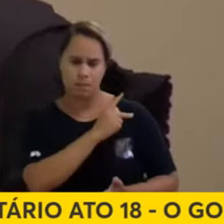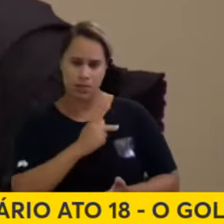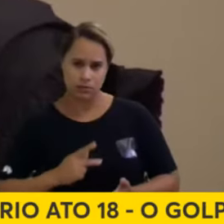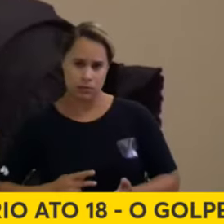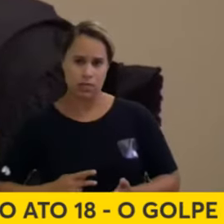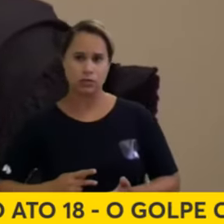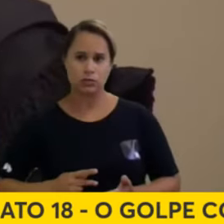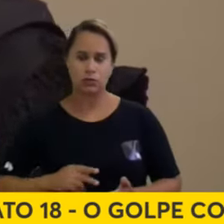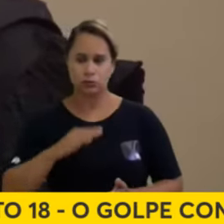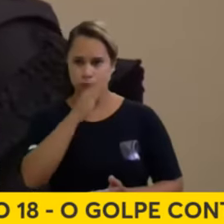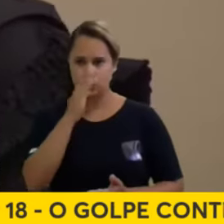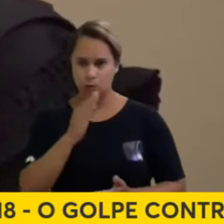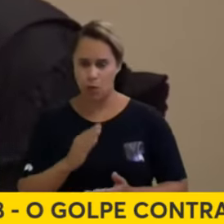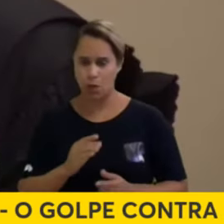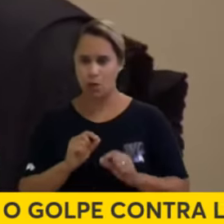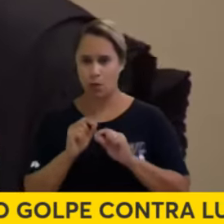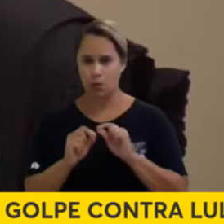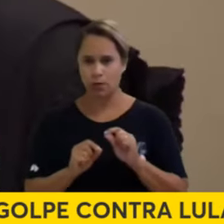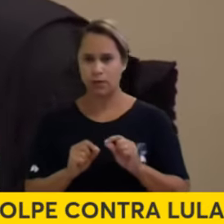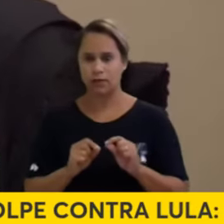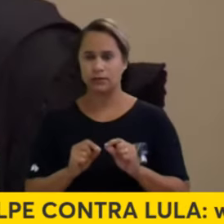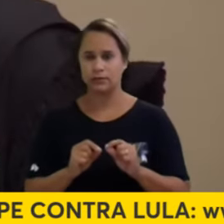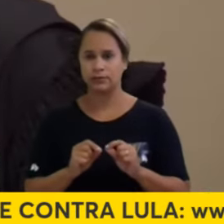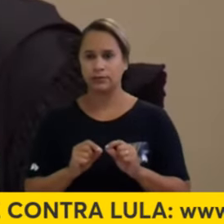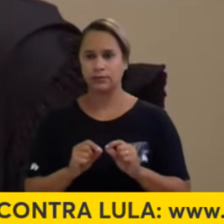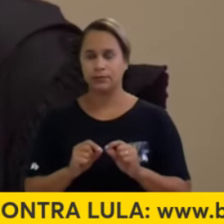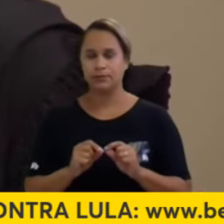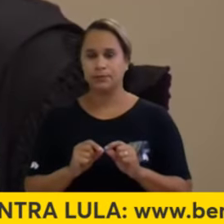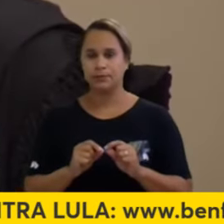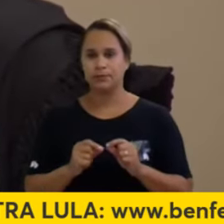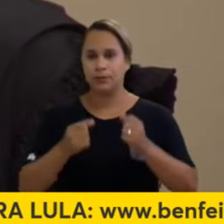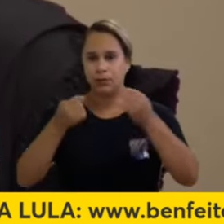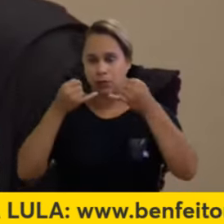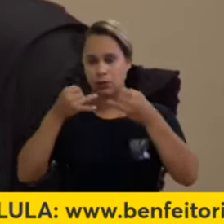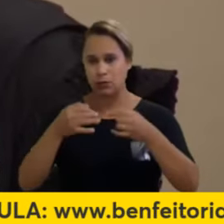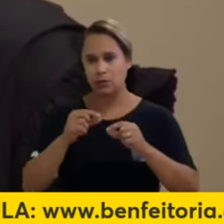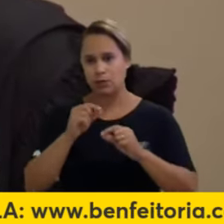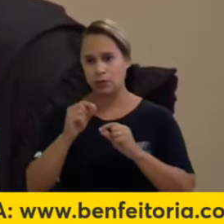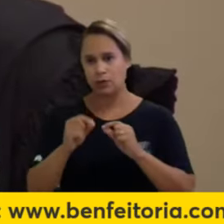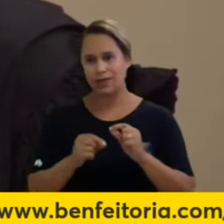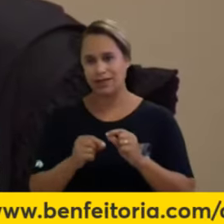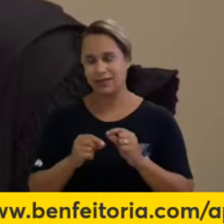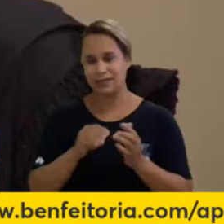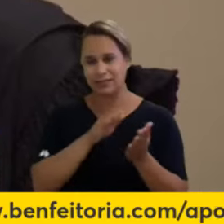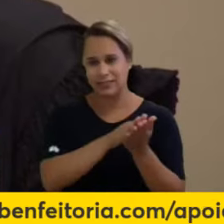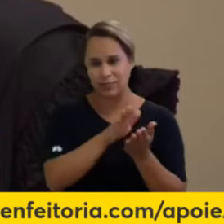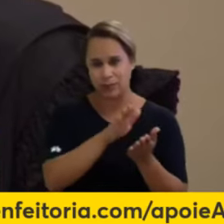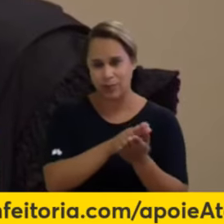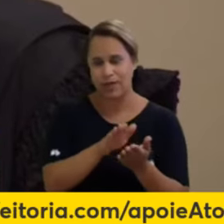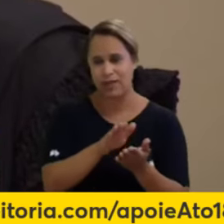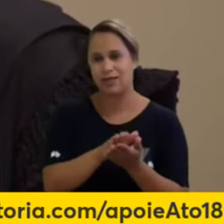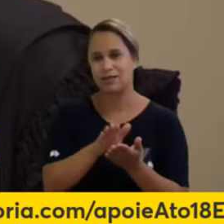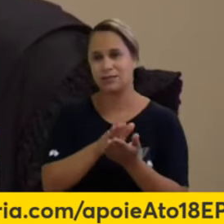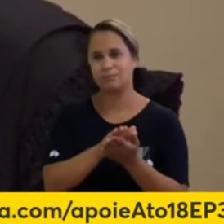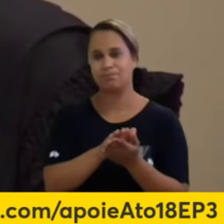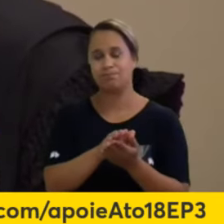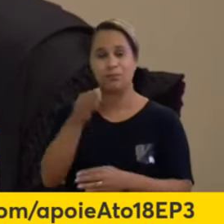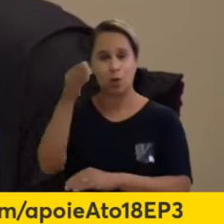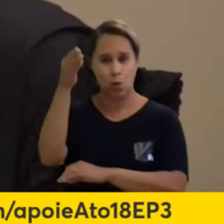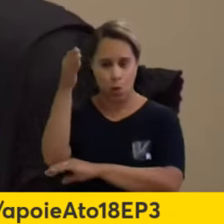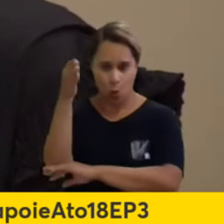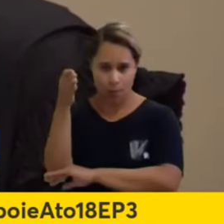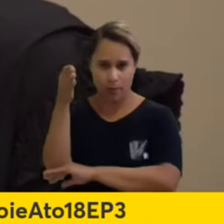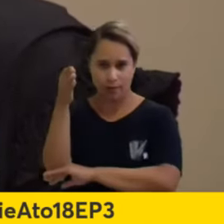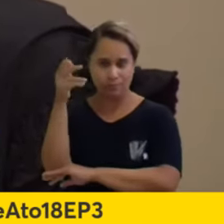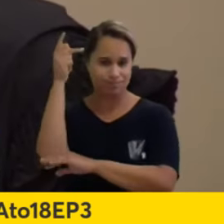Paraná cito também despesa com hospedagem em São Paulo de Sérgio moro no período de 25 de fevereiro de 2022 de 2 de Março e aqui faço